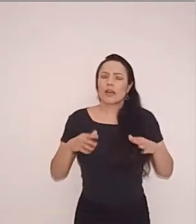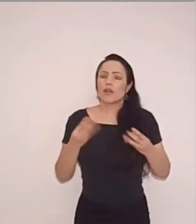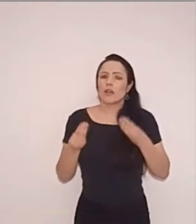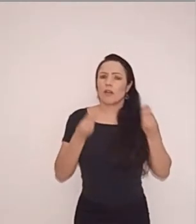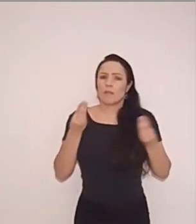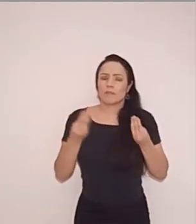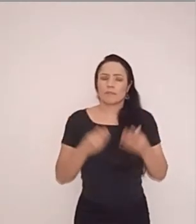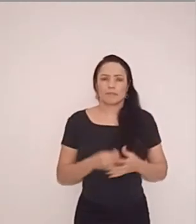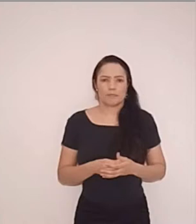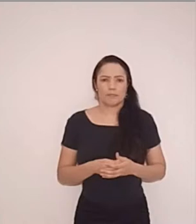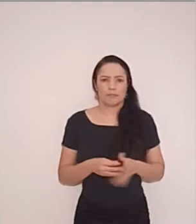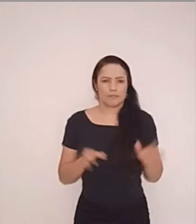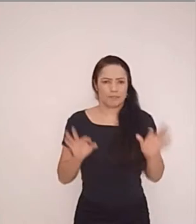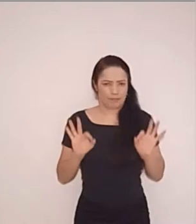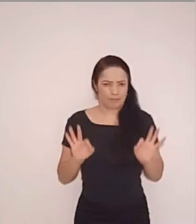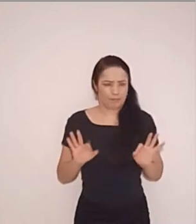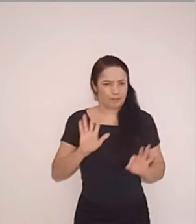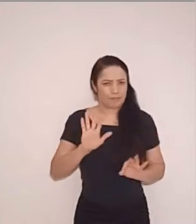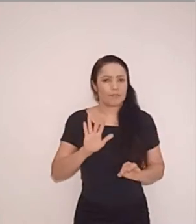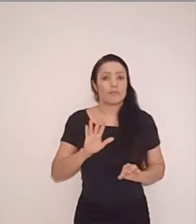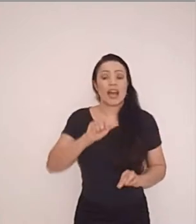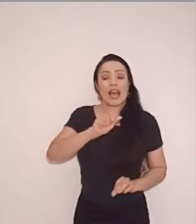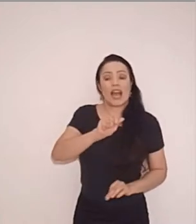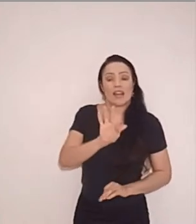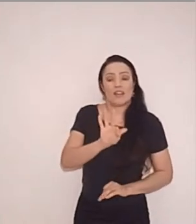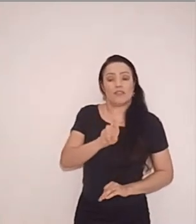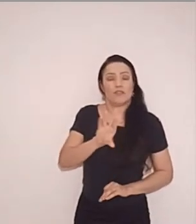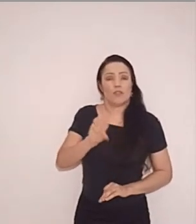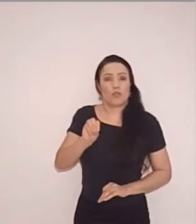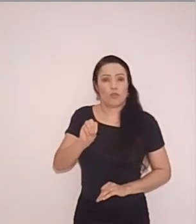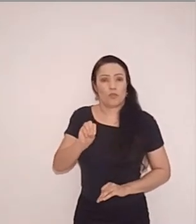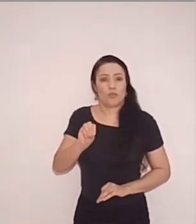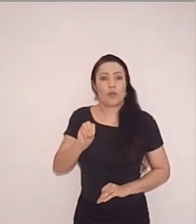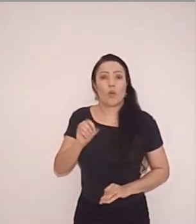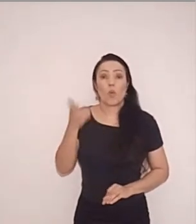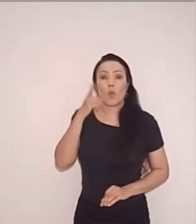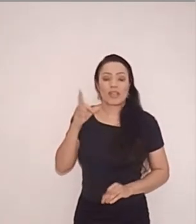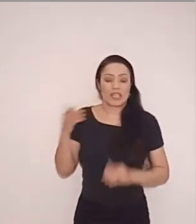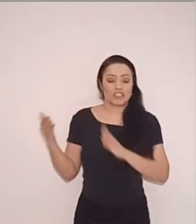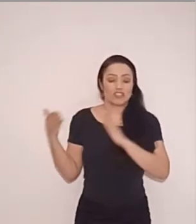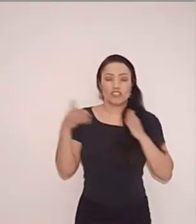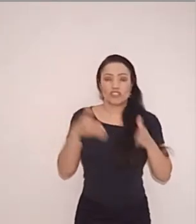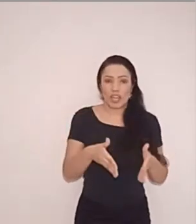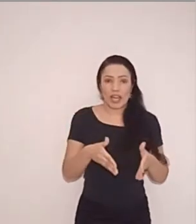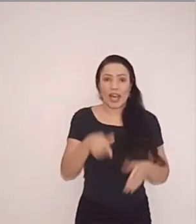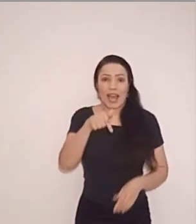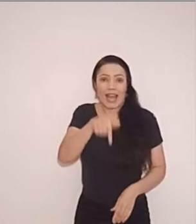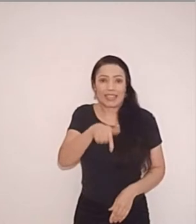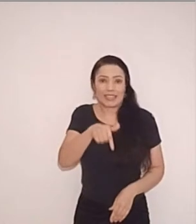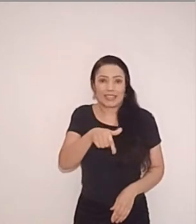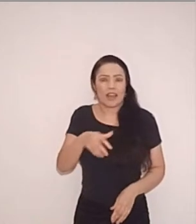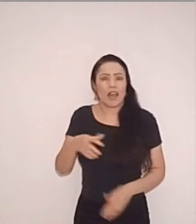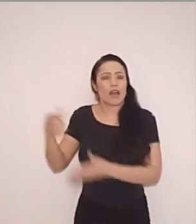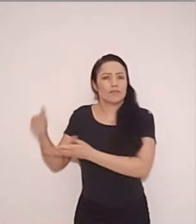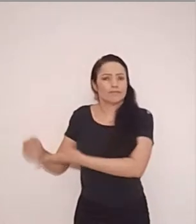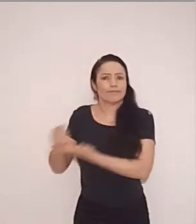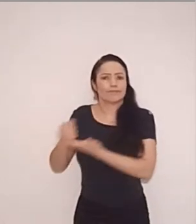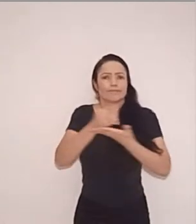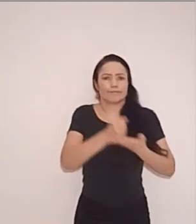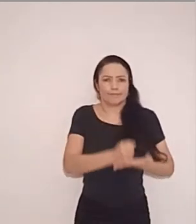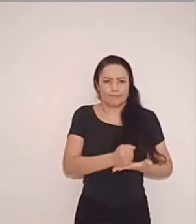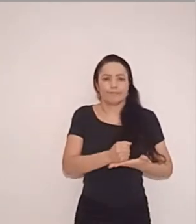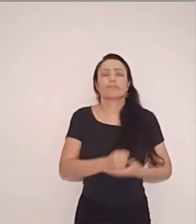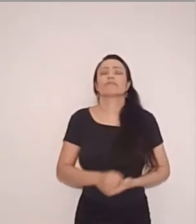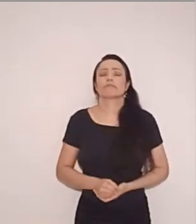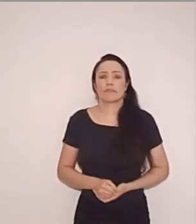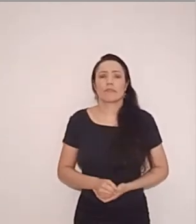exatamente afros com frente quando chegaram aqui embora para sido transportado